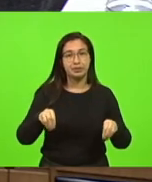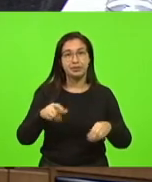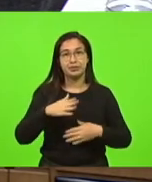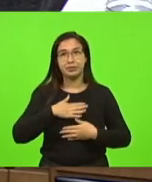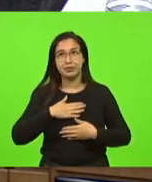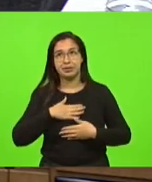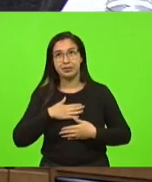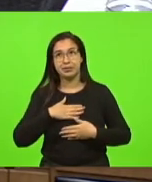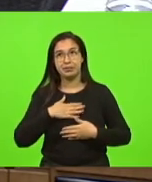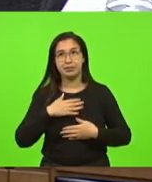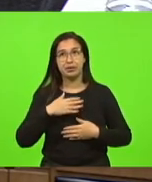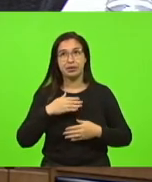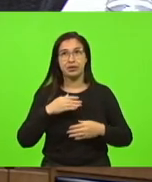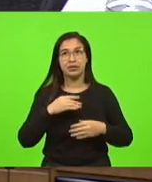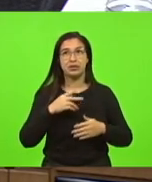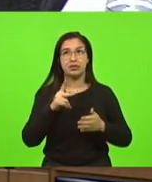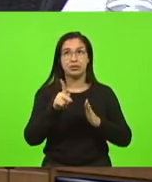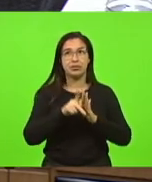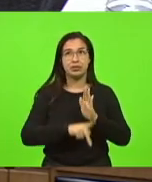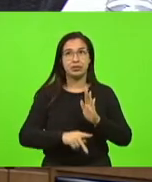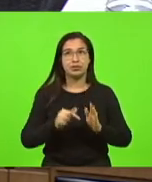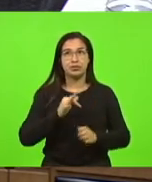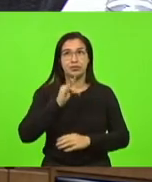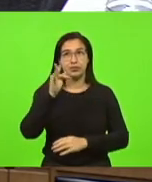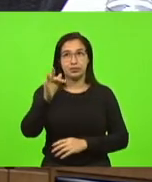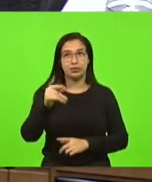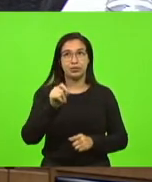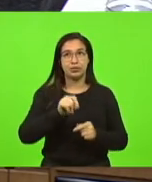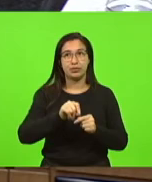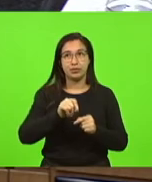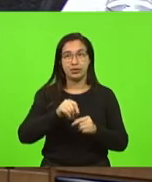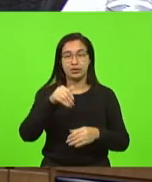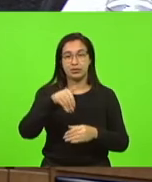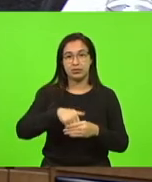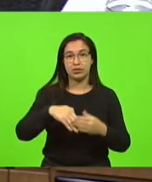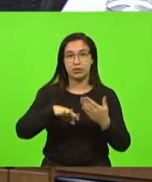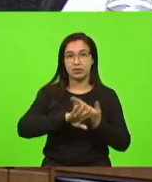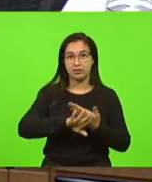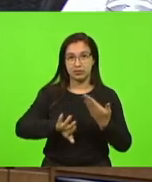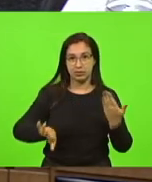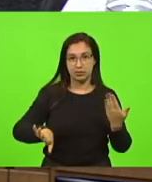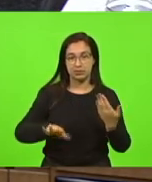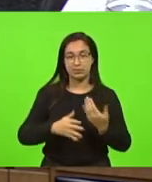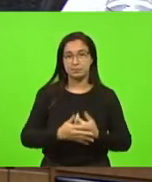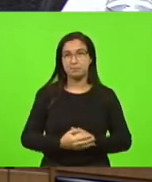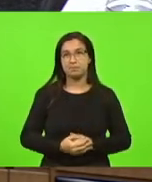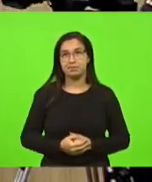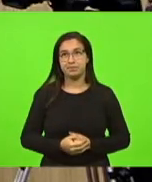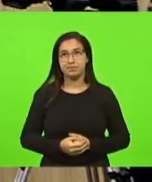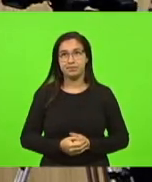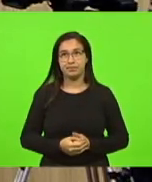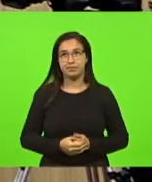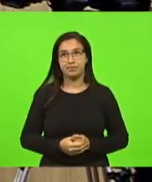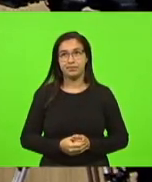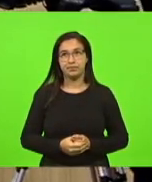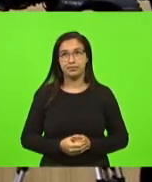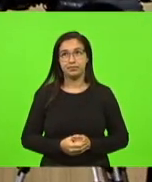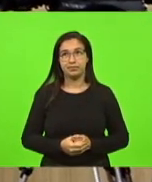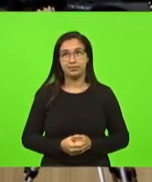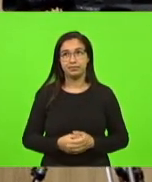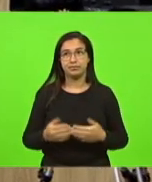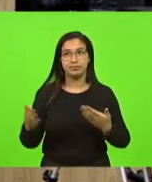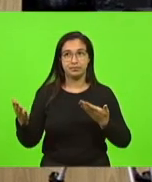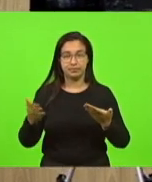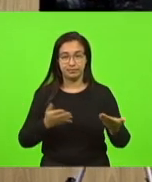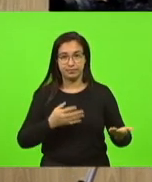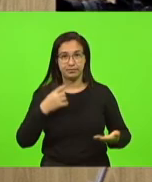em projeto futuro. Então, pediria que fosse feito a votação em separado da emenda da deputada Luciane Carminati. Ainda para discutir a matéria, com a palavra o